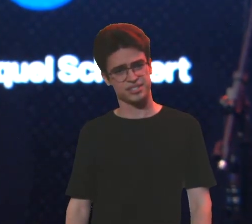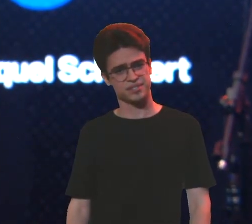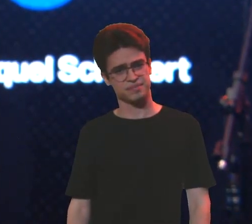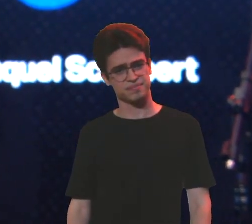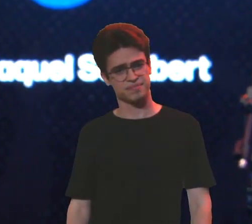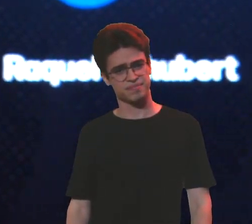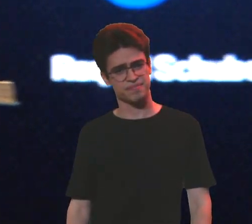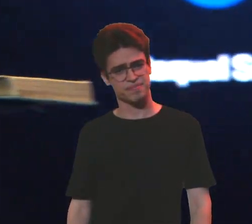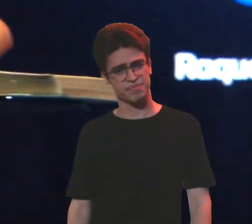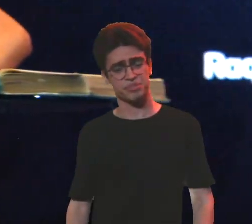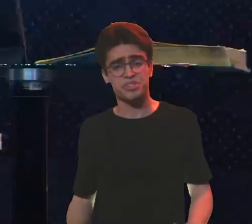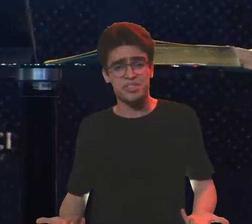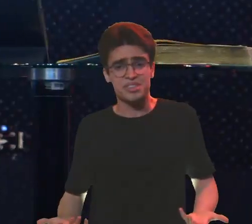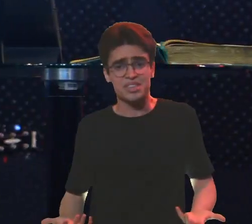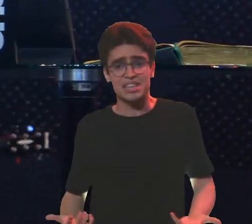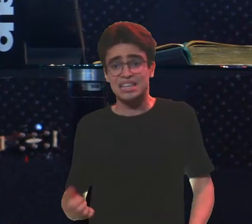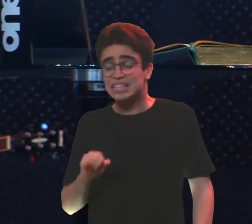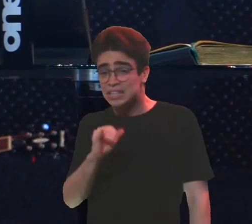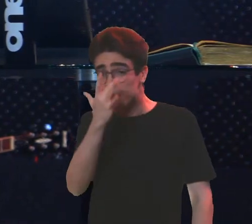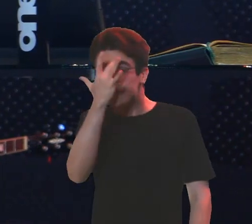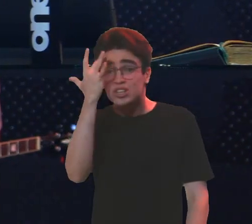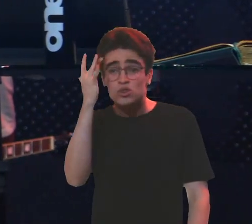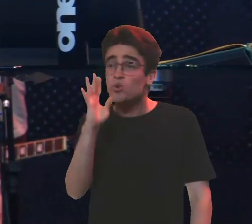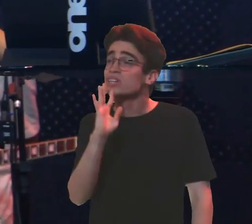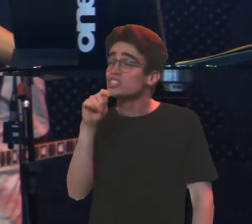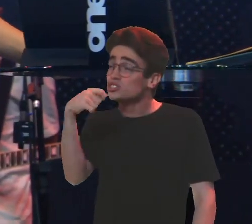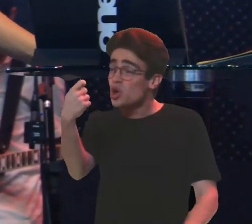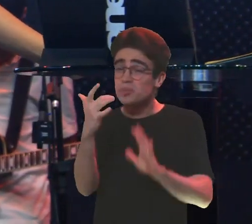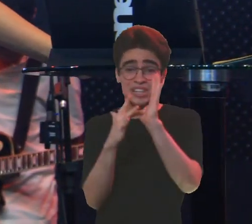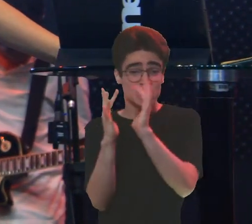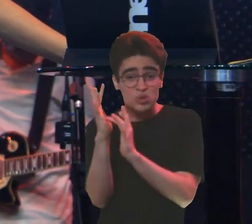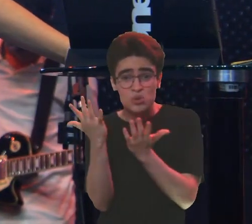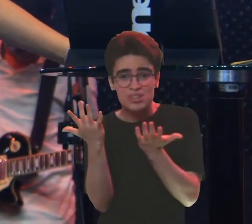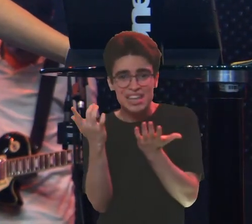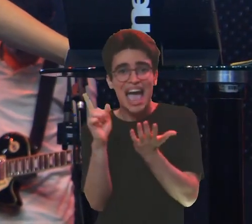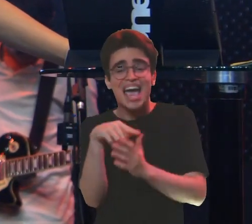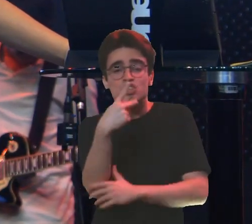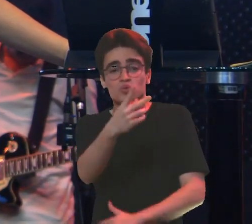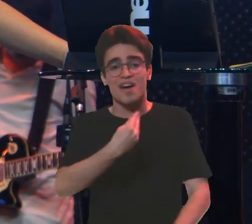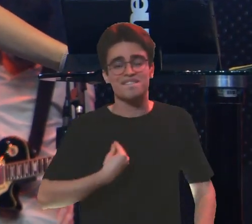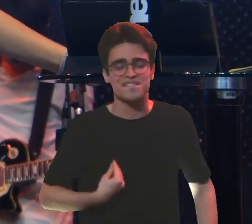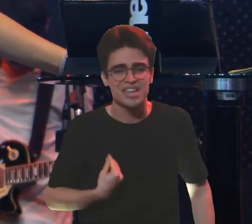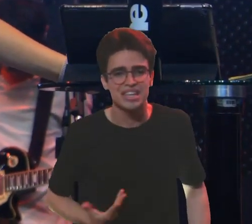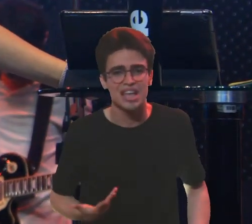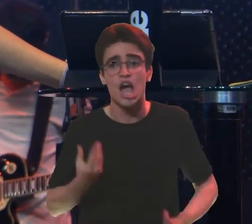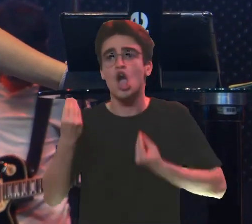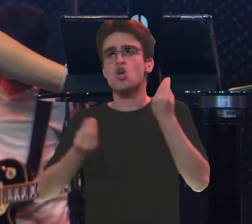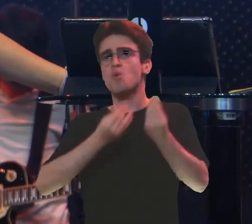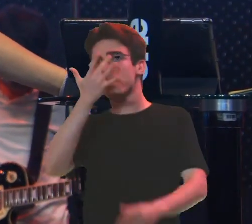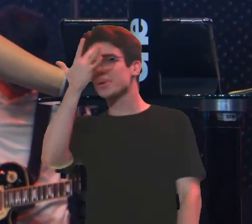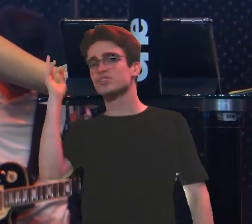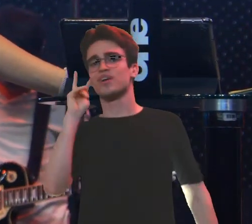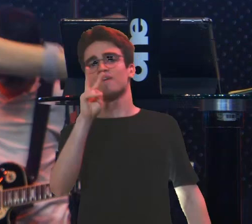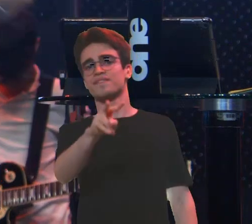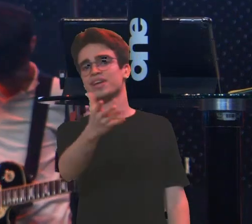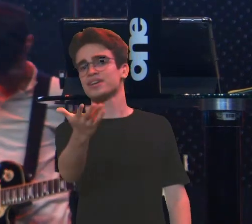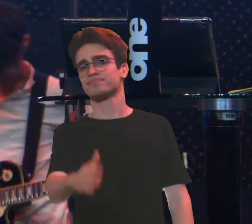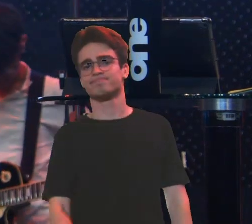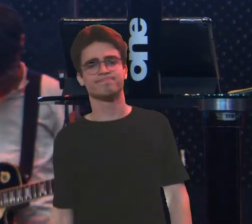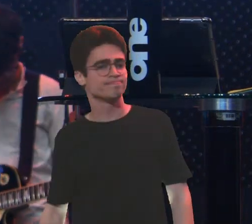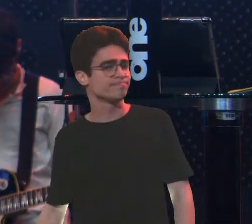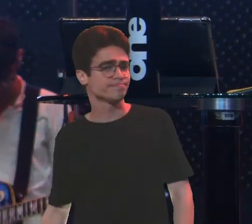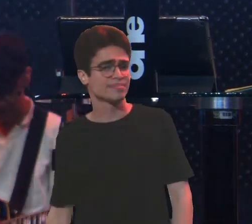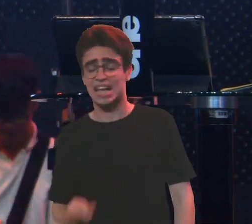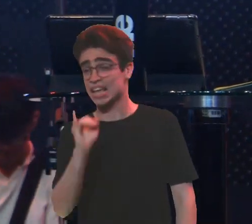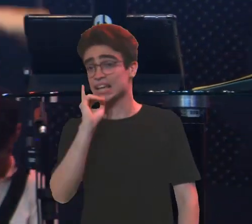Se a única coisa que alguém conhecer de Jesus for a sua vida, qual Jesus as pessoas têm conhecido? Se a única